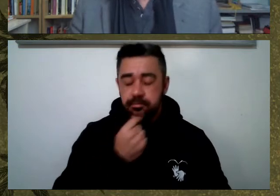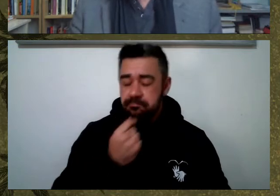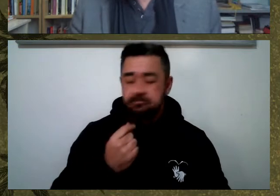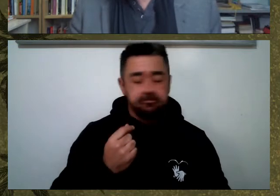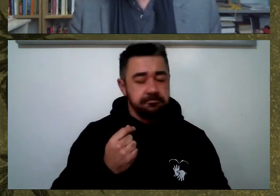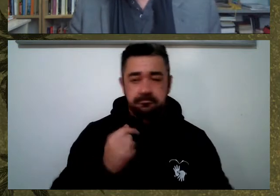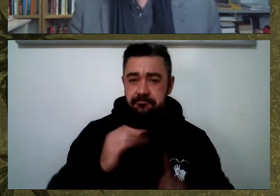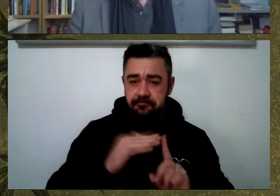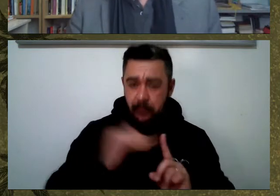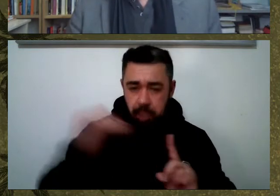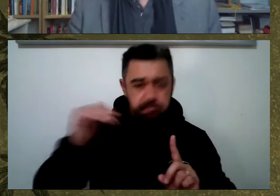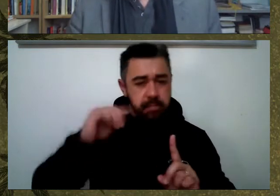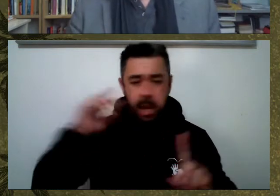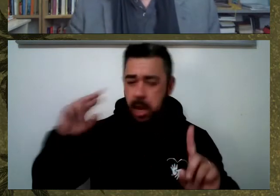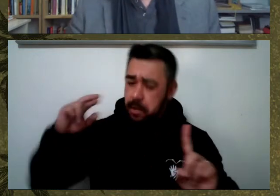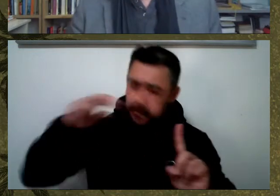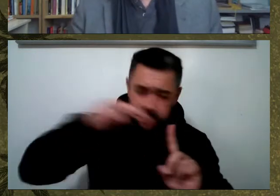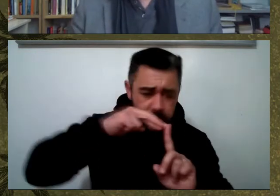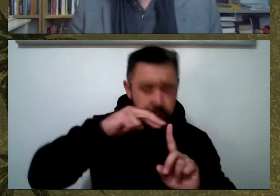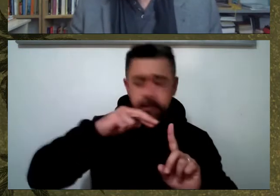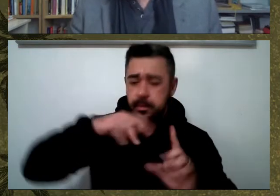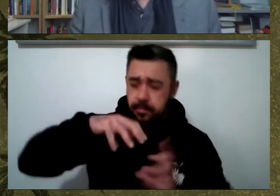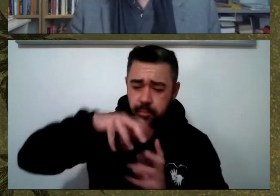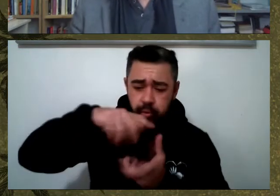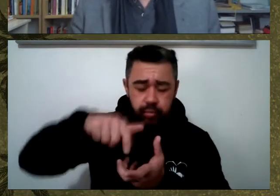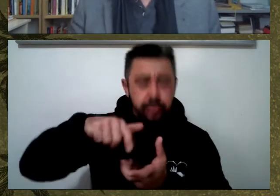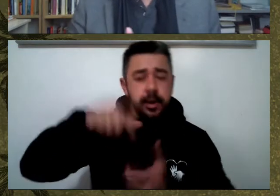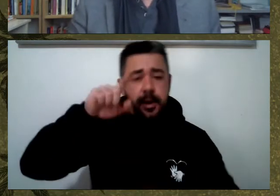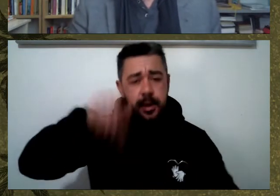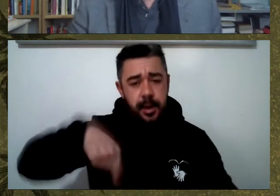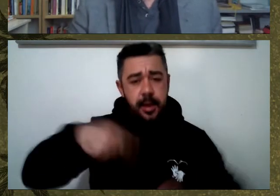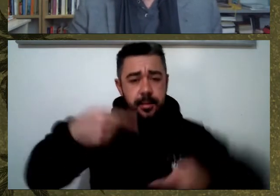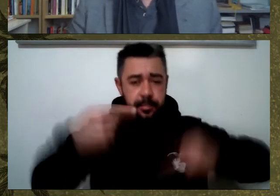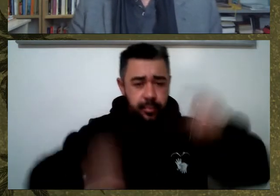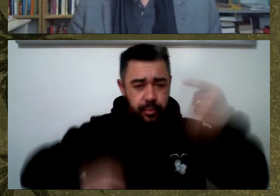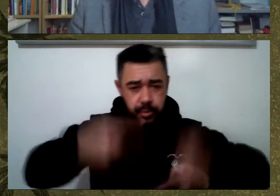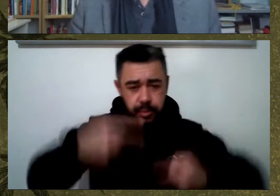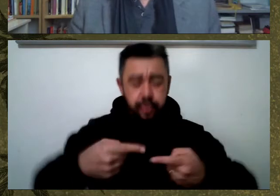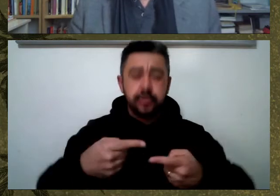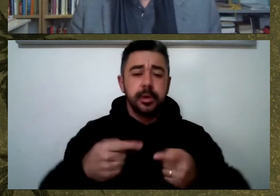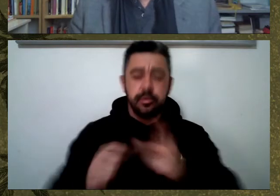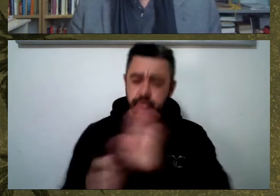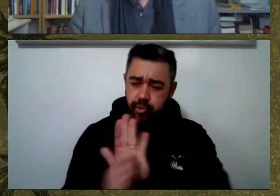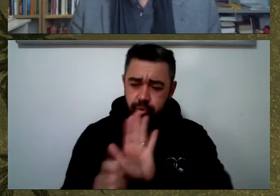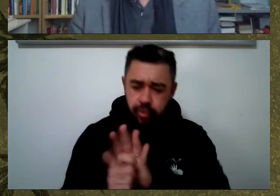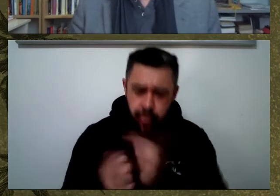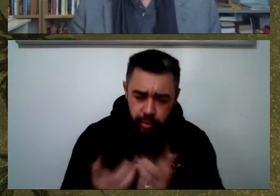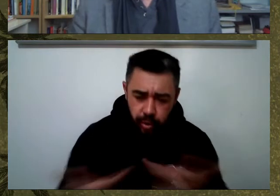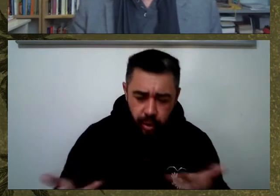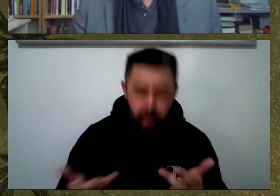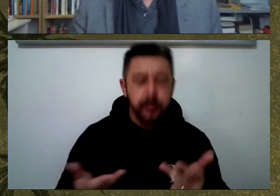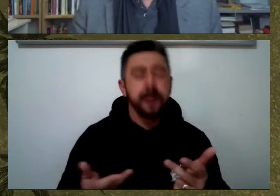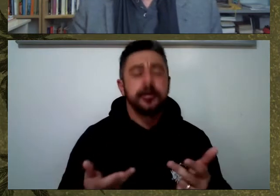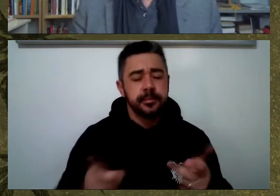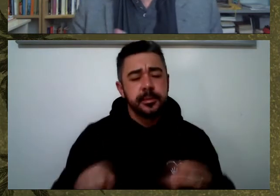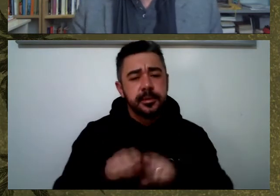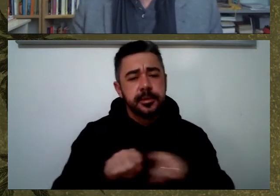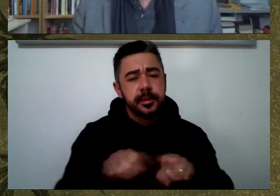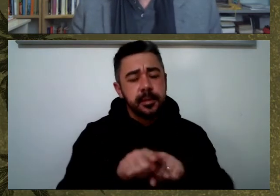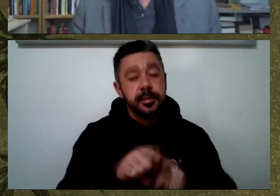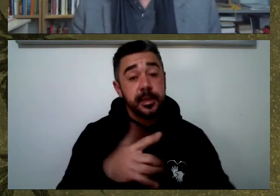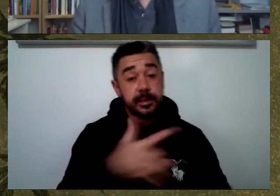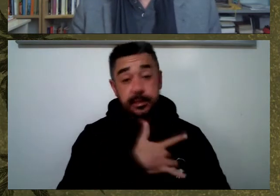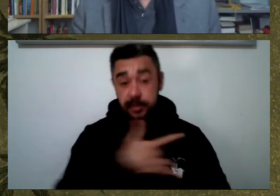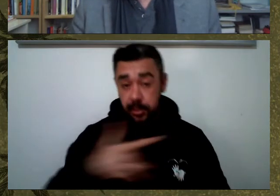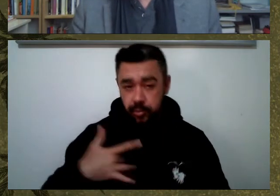referência mundial para a política de drogas, para a política de saúde, que eu tive a honra, o privilégio de, numa